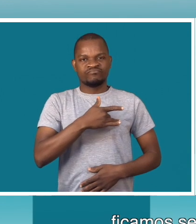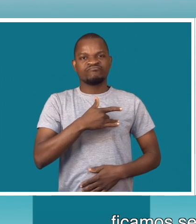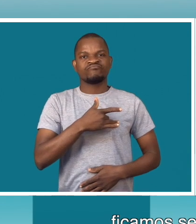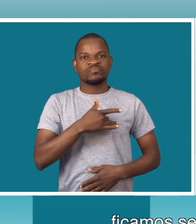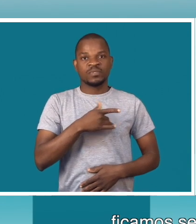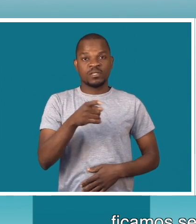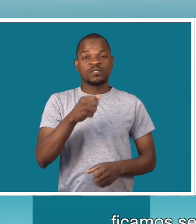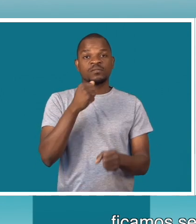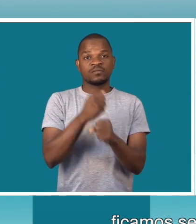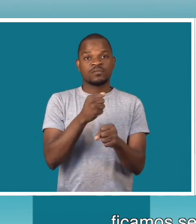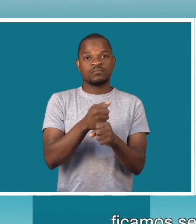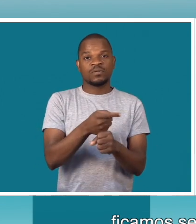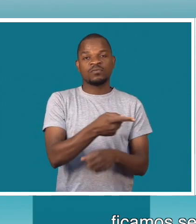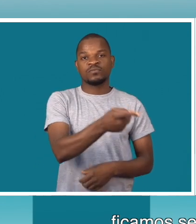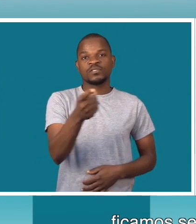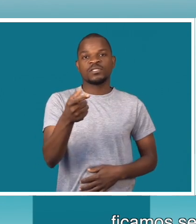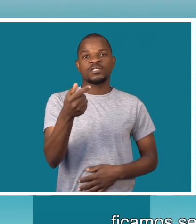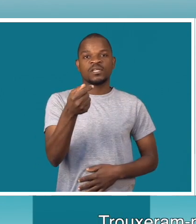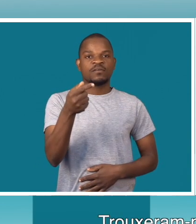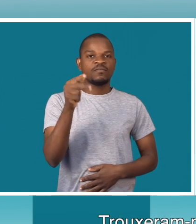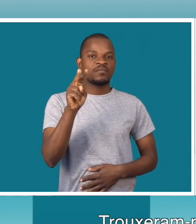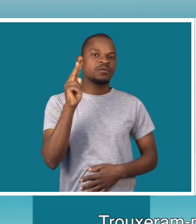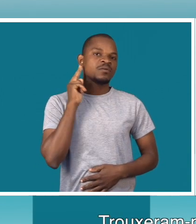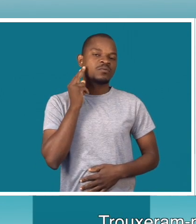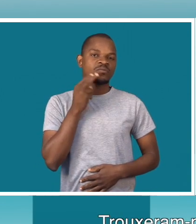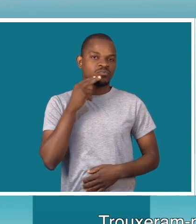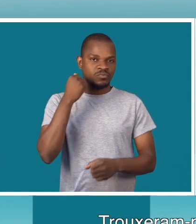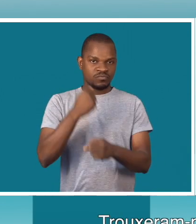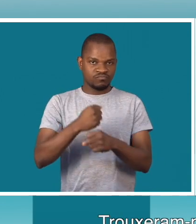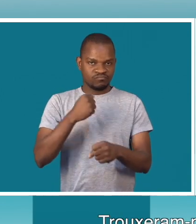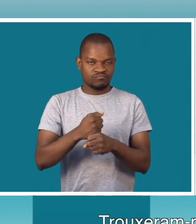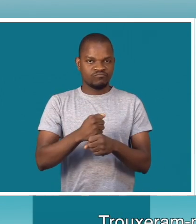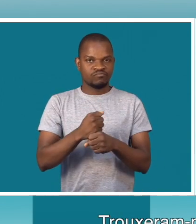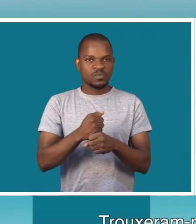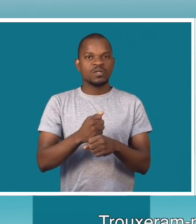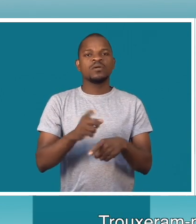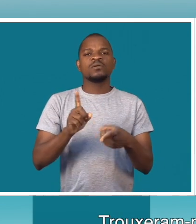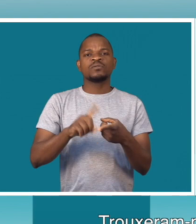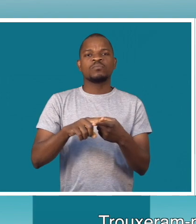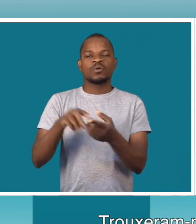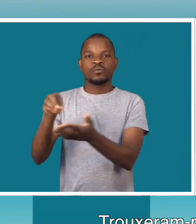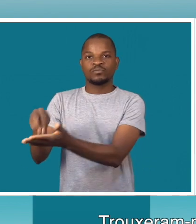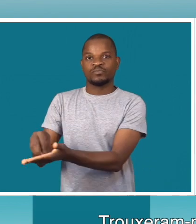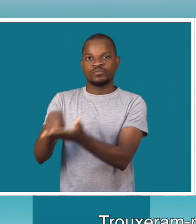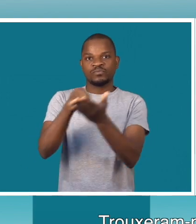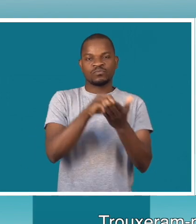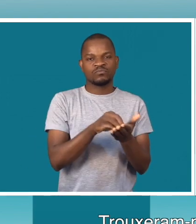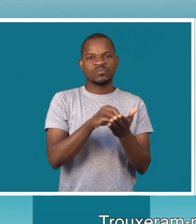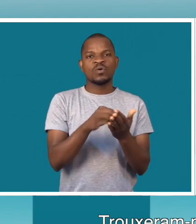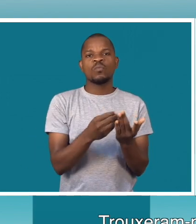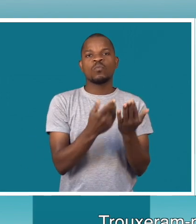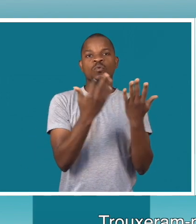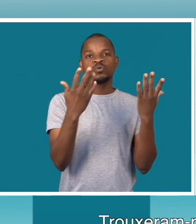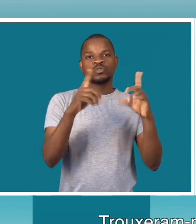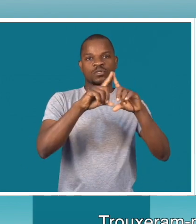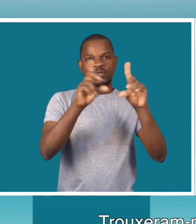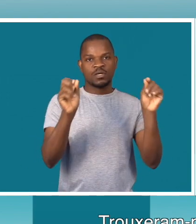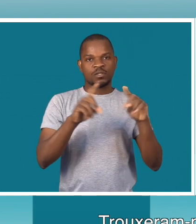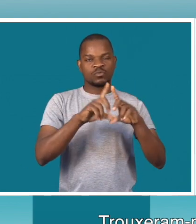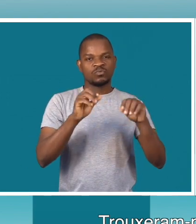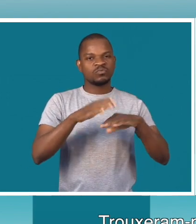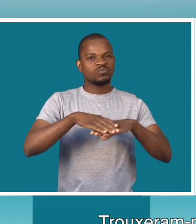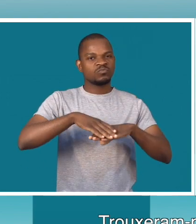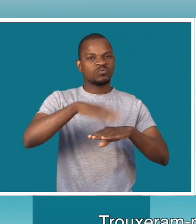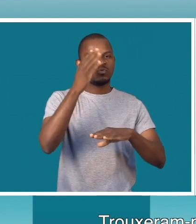já refeito por tvs surdo e precisamos aqui é regiões que merece é muita reflexão